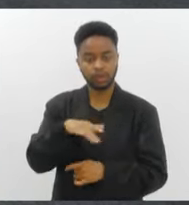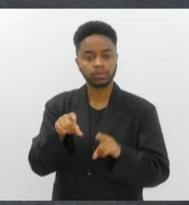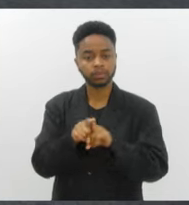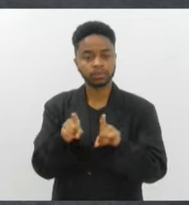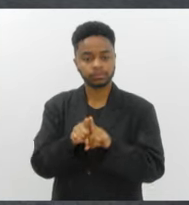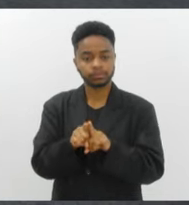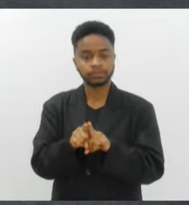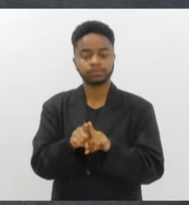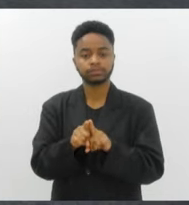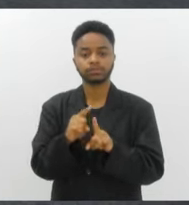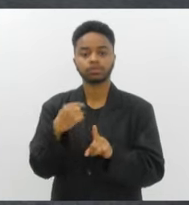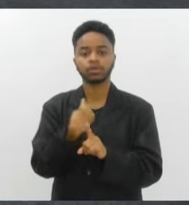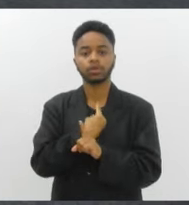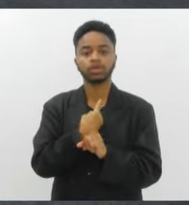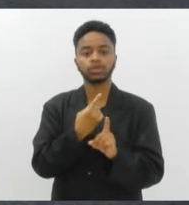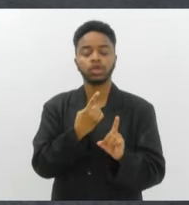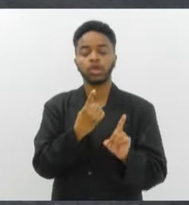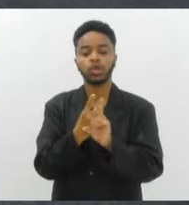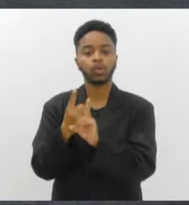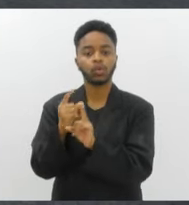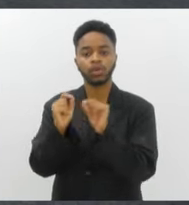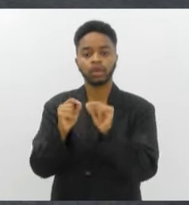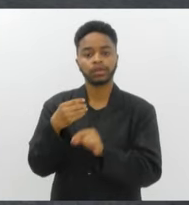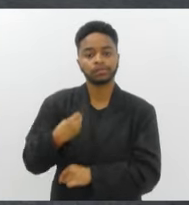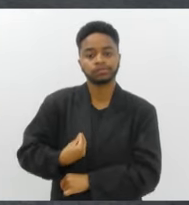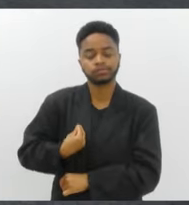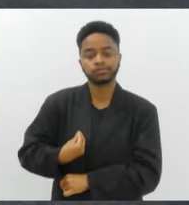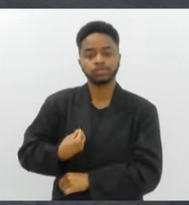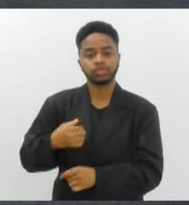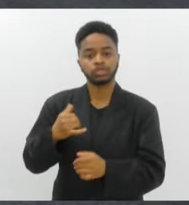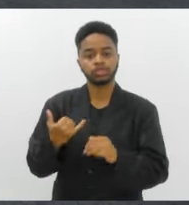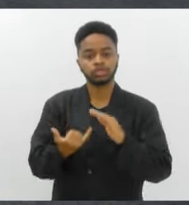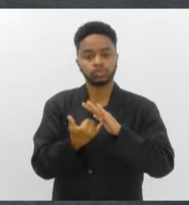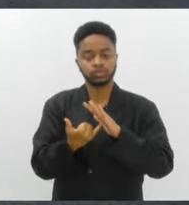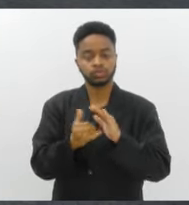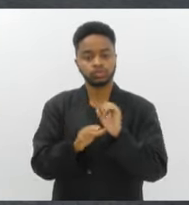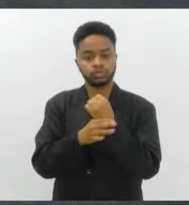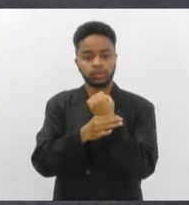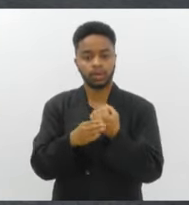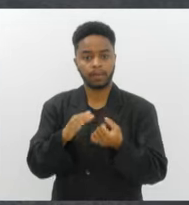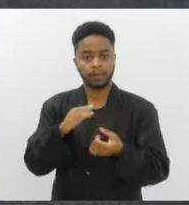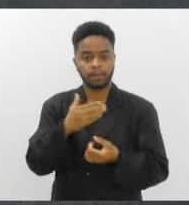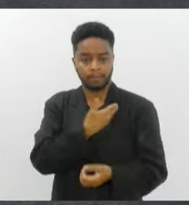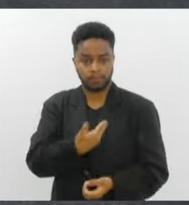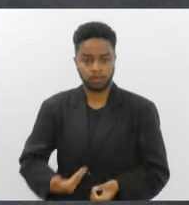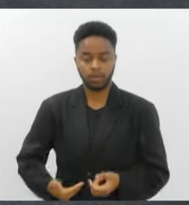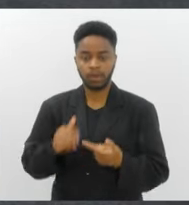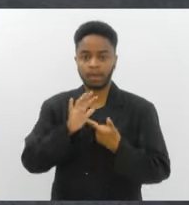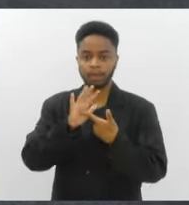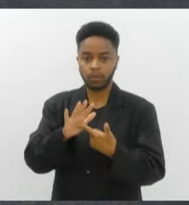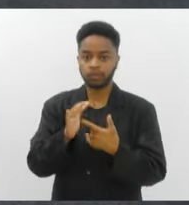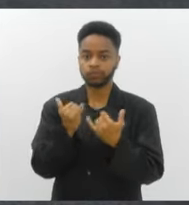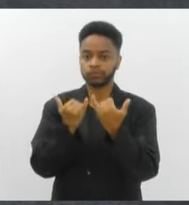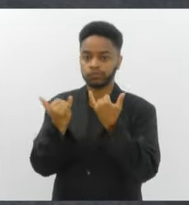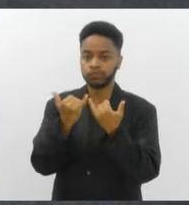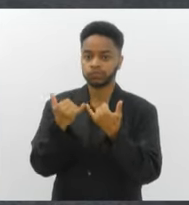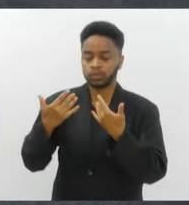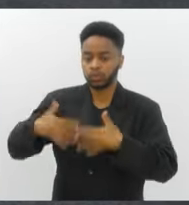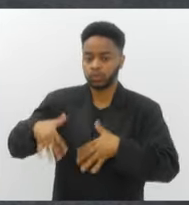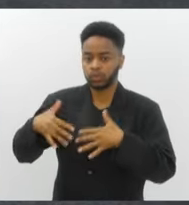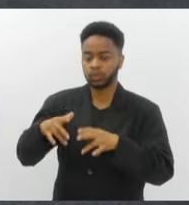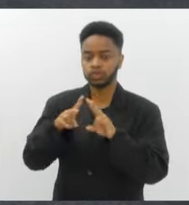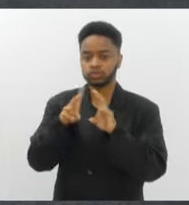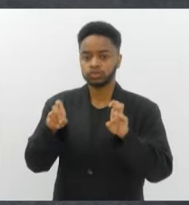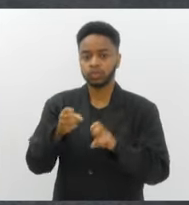deparamos, inclusive, com a presença do Instituto de Segurança Pública, que demonstra os dados alarmantes sobre o número e o crescimento